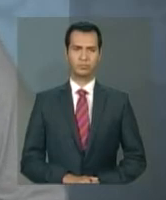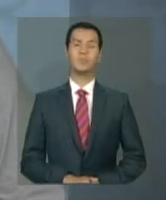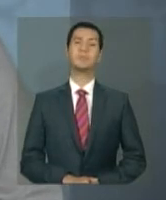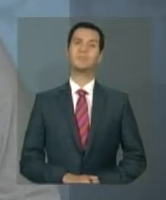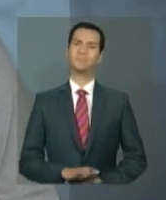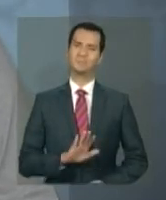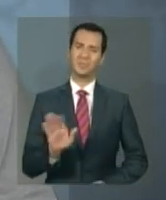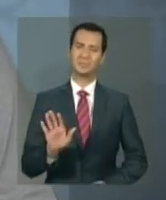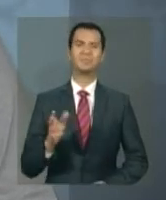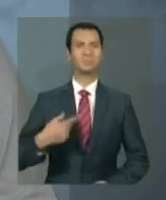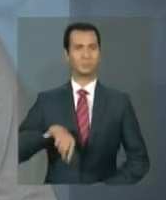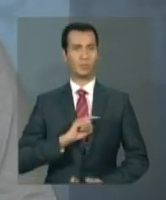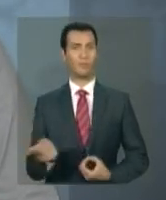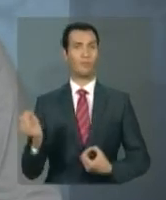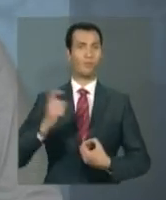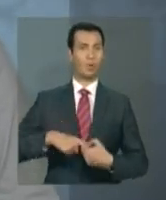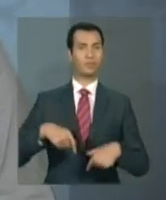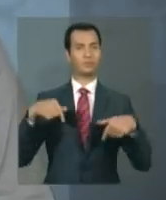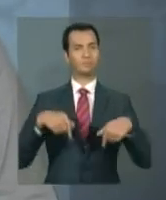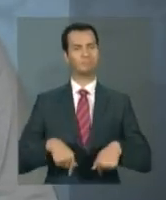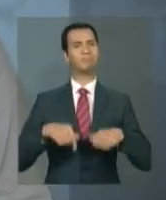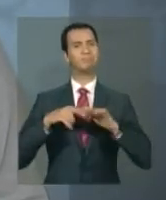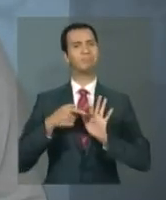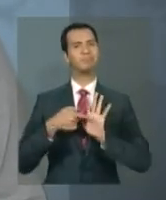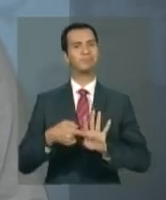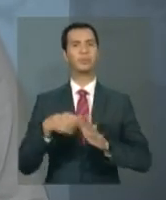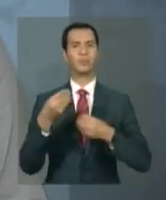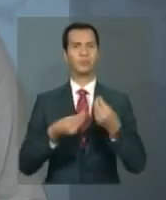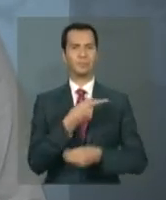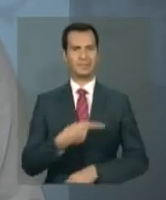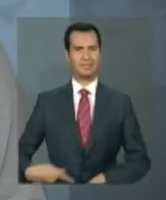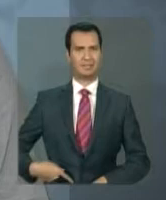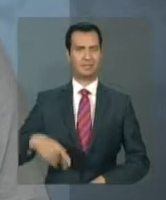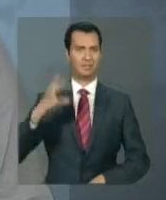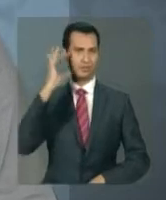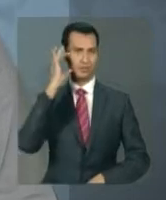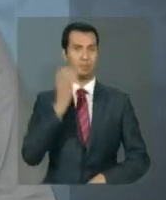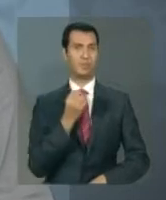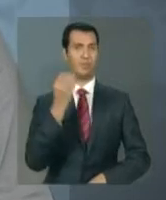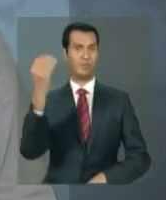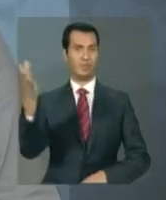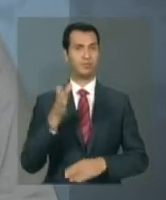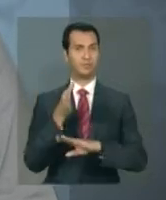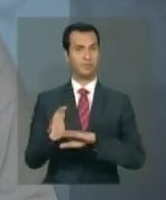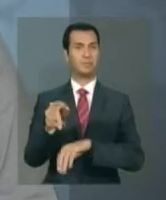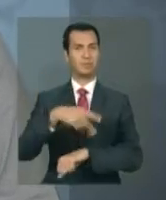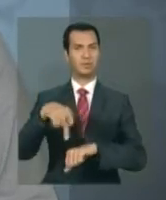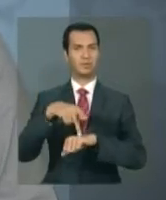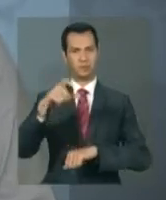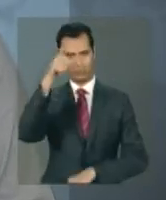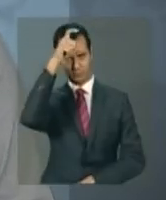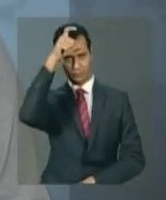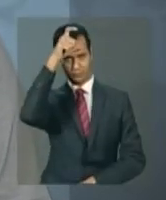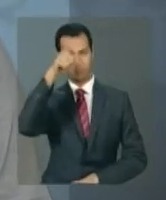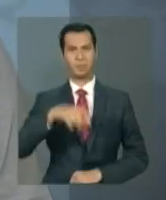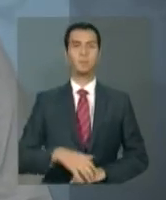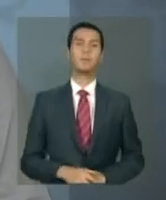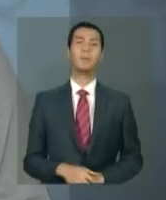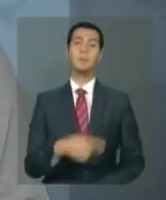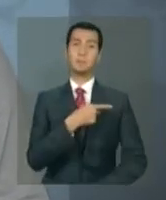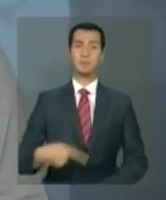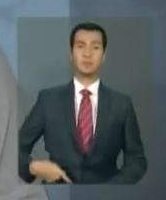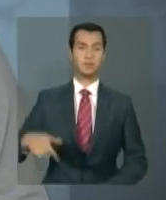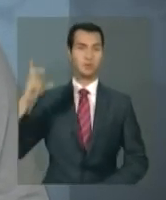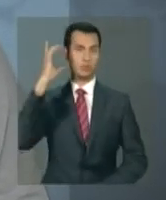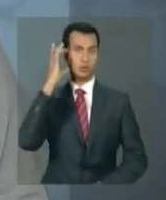Olá, estamos de volta com a cobertura da viagem da presidenta Dilma Rousseff à Turquia. O primeiro compromisso oficial da